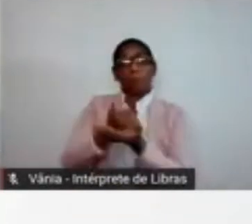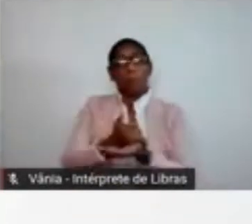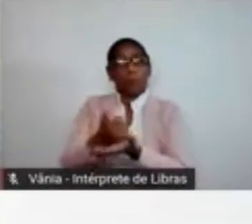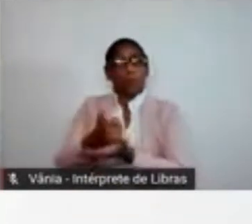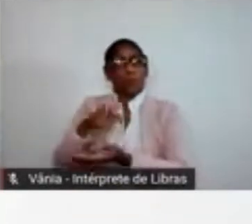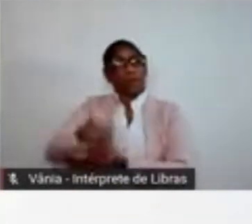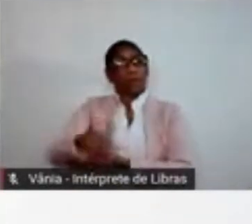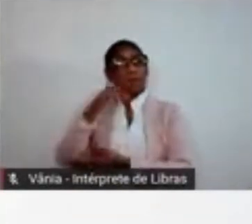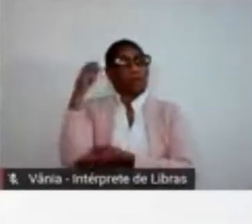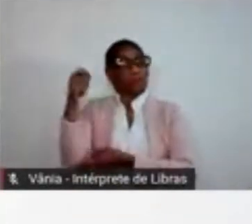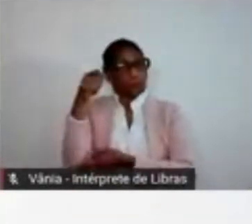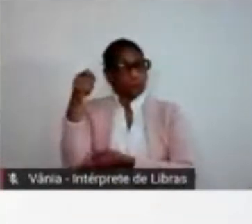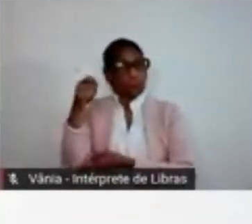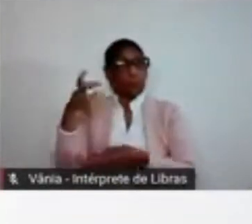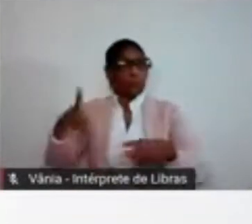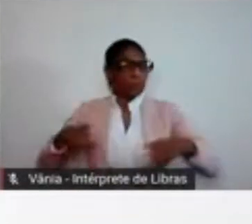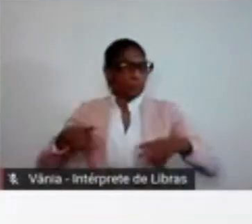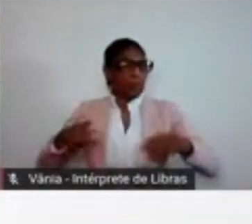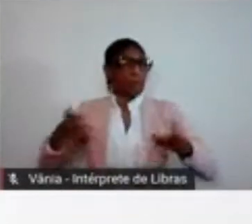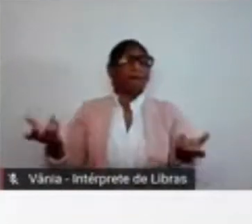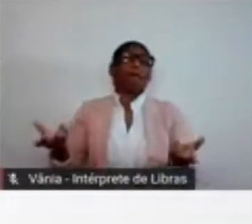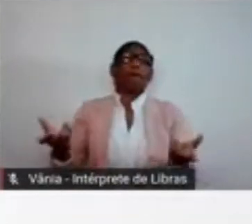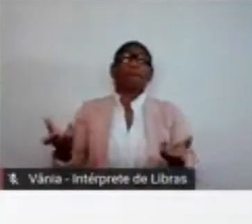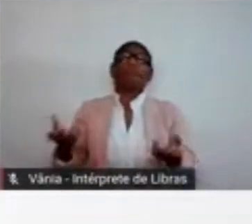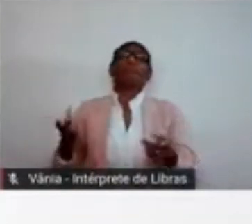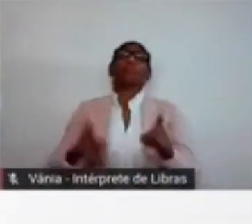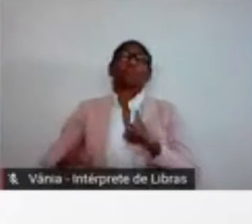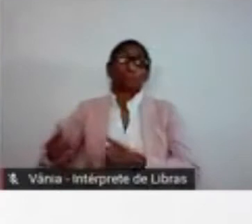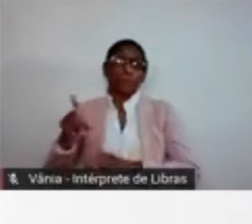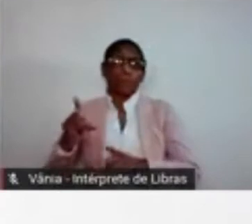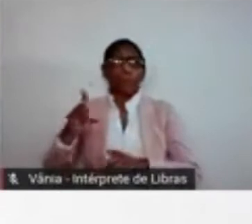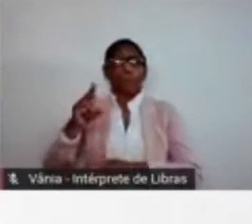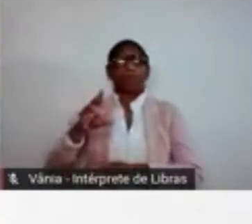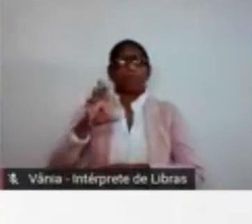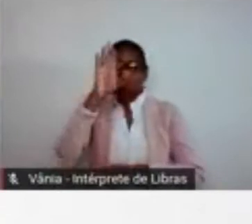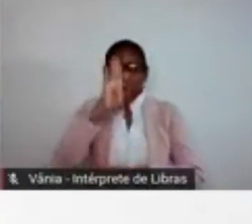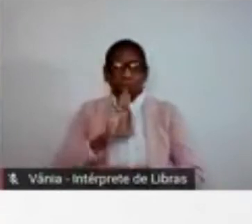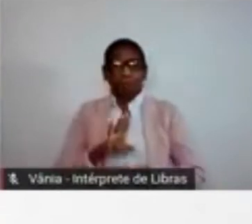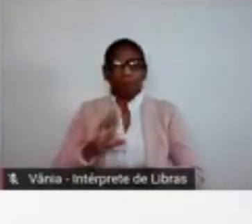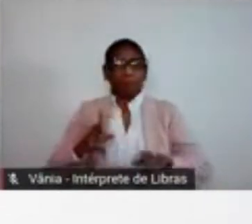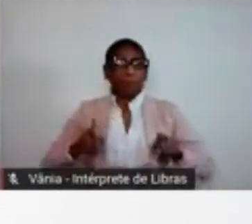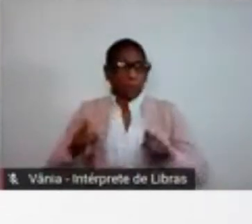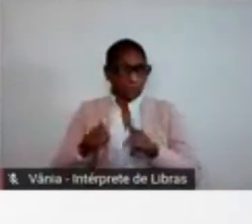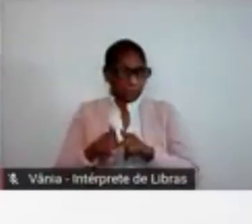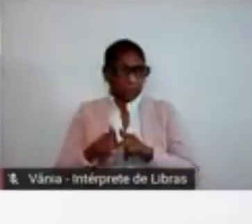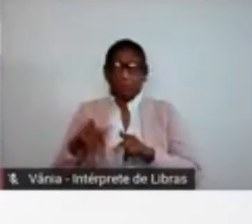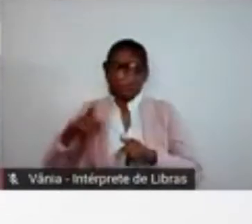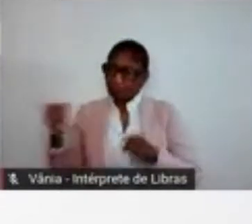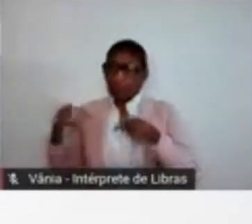Grande do Sul, os hospitais filantrópicos, hospitais de Santa Casa, de beneficências, enfim, que nós temos grande